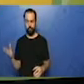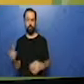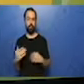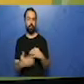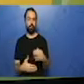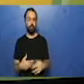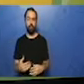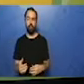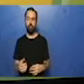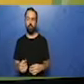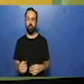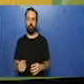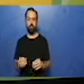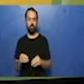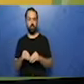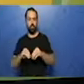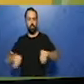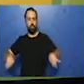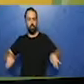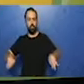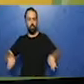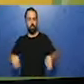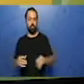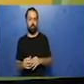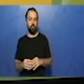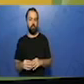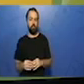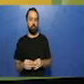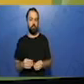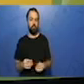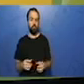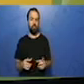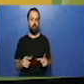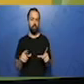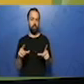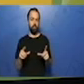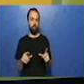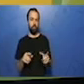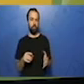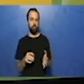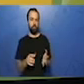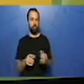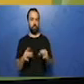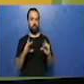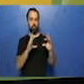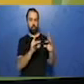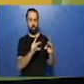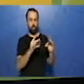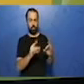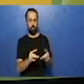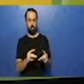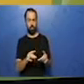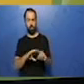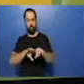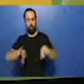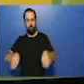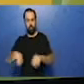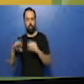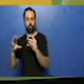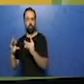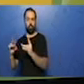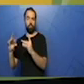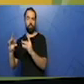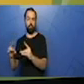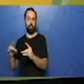Aqui nós temos a separação de um líquido em outro líquido, que no caso a decantação. Ela é usada